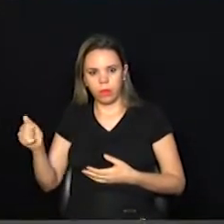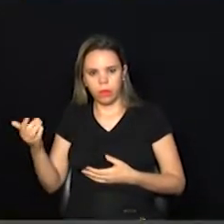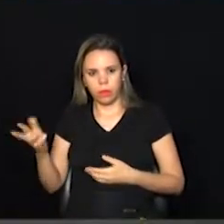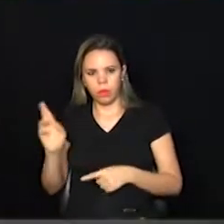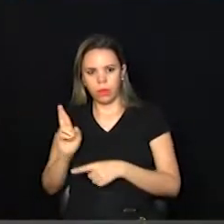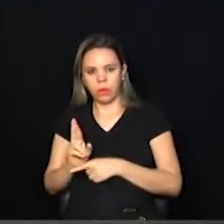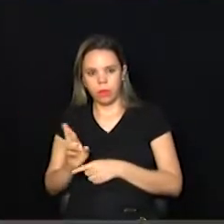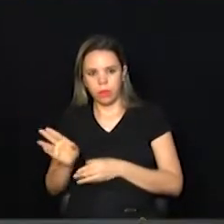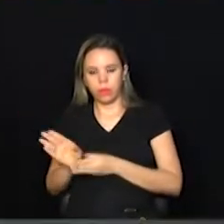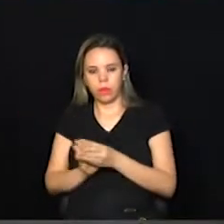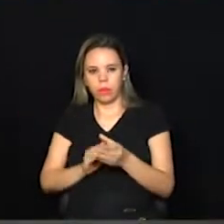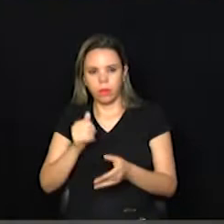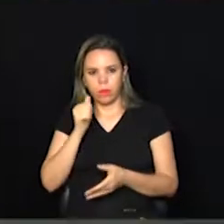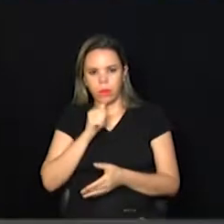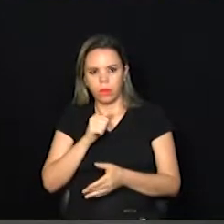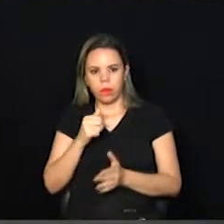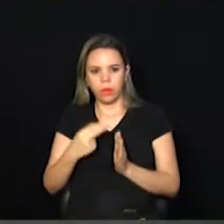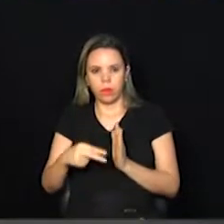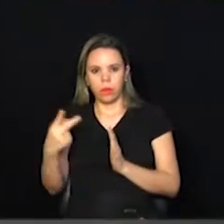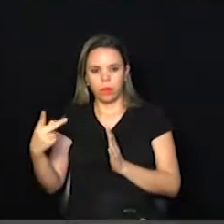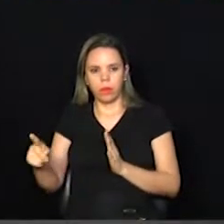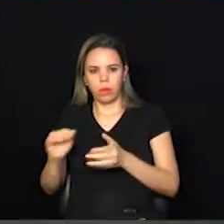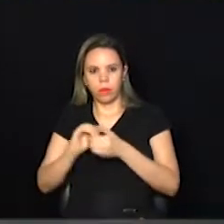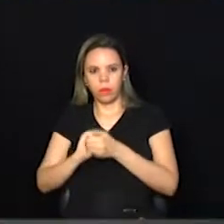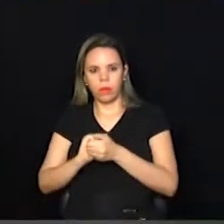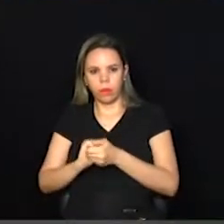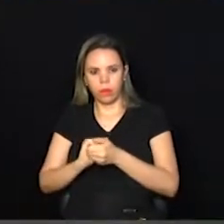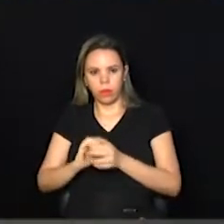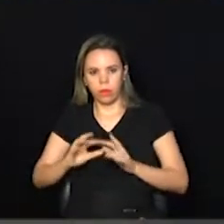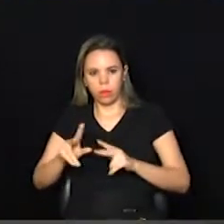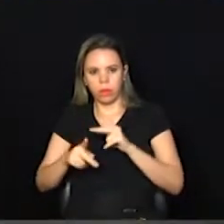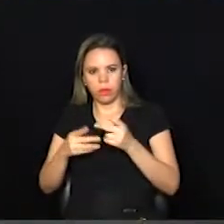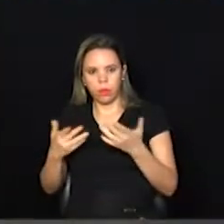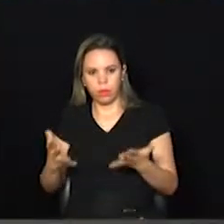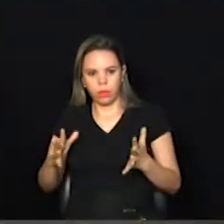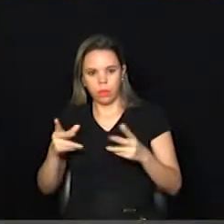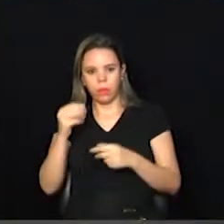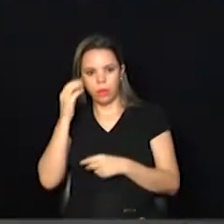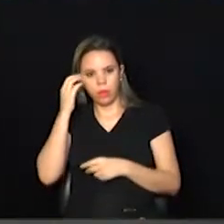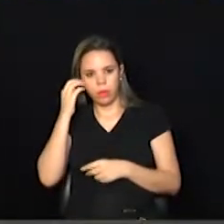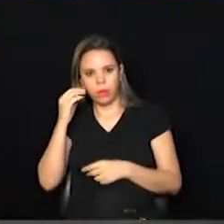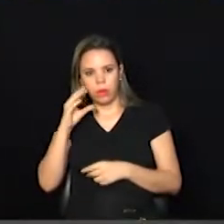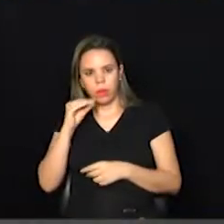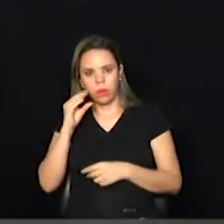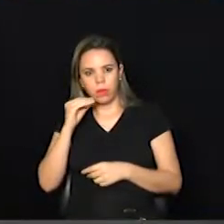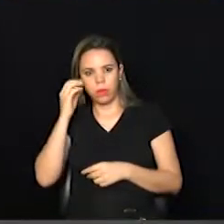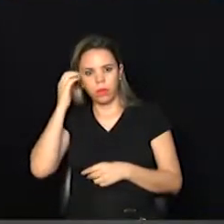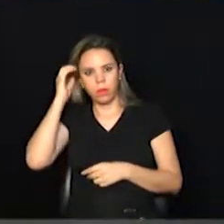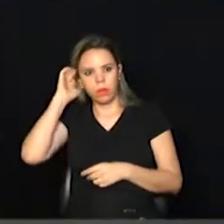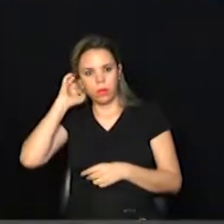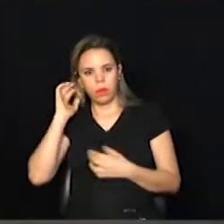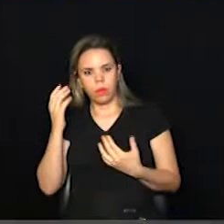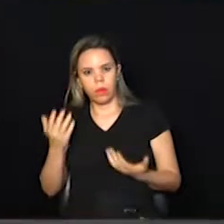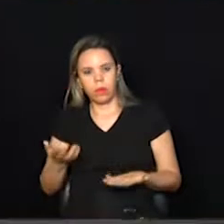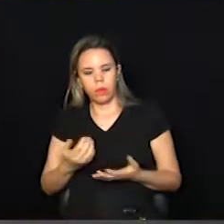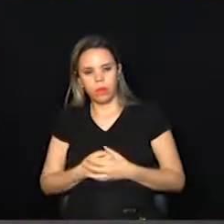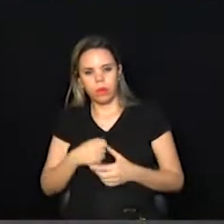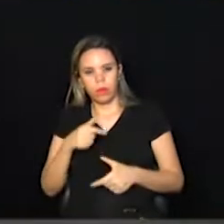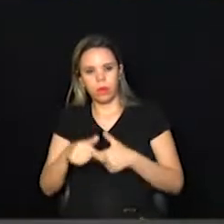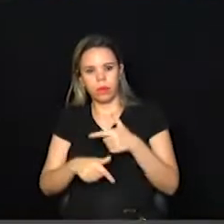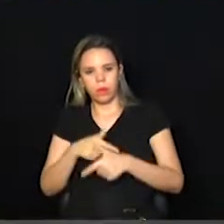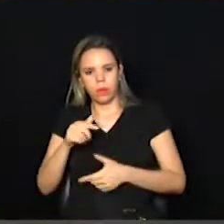representando o Conselho da Mulher, em nome delas, cumprimentar aí todos e todas funcionárias que trabalham